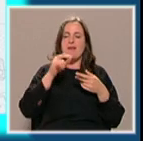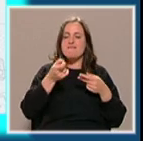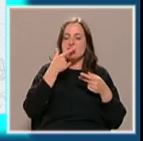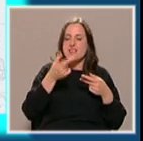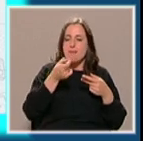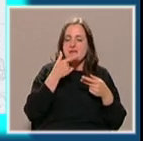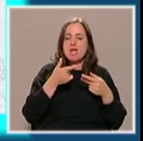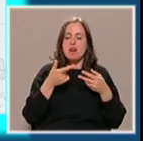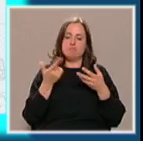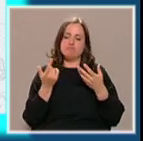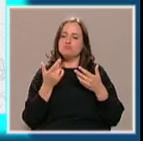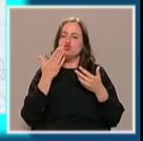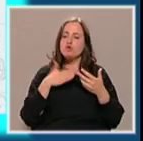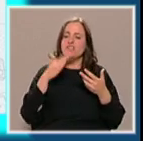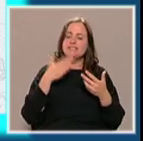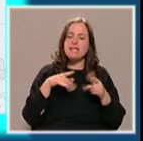suficiente, ajudando